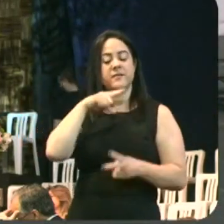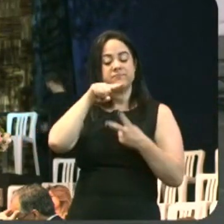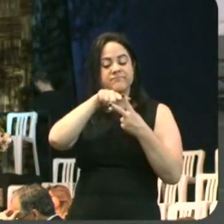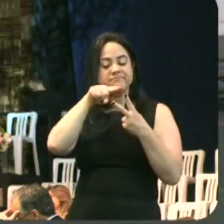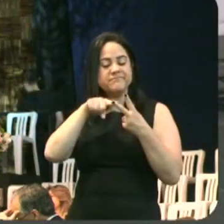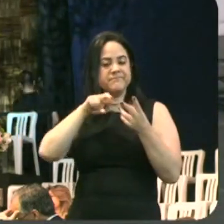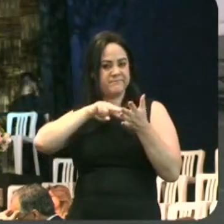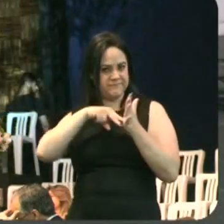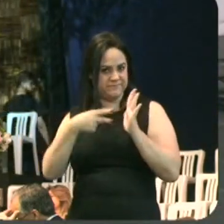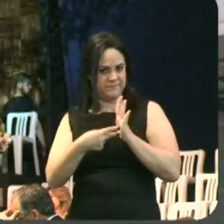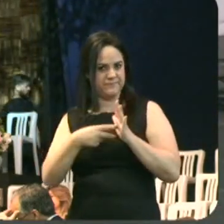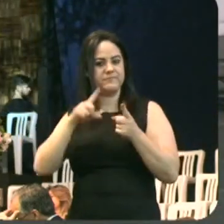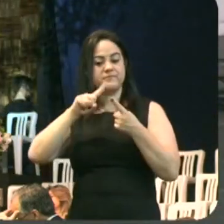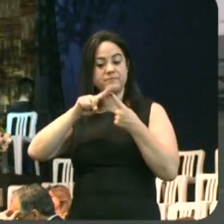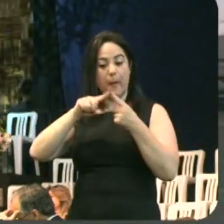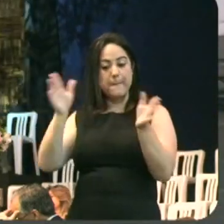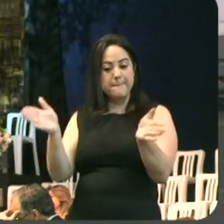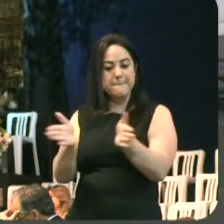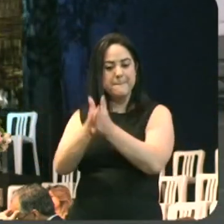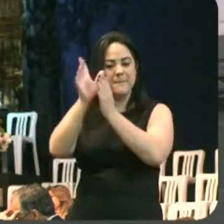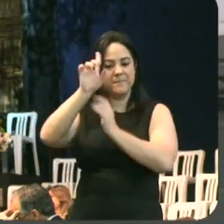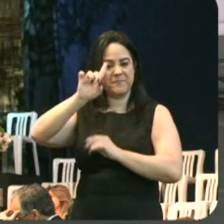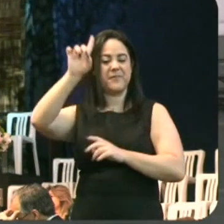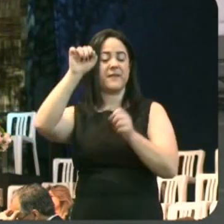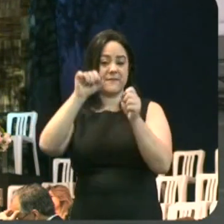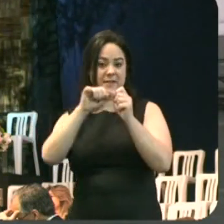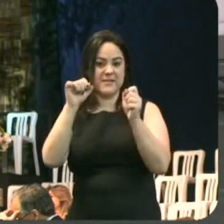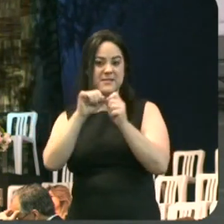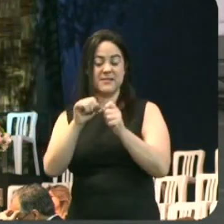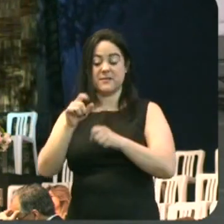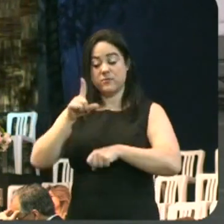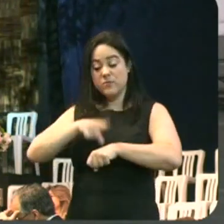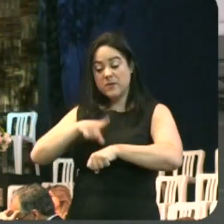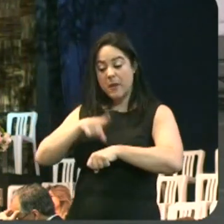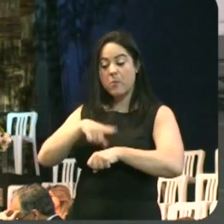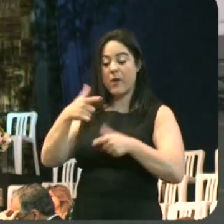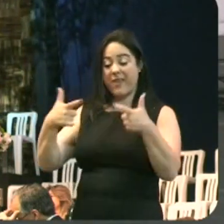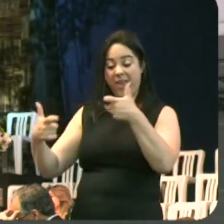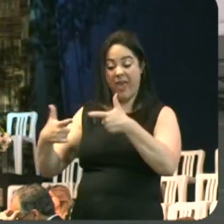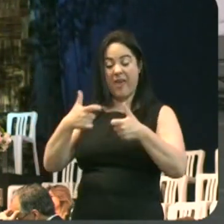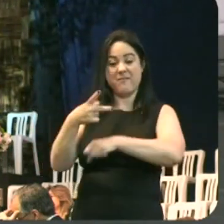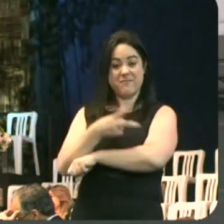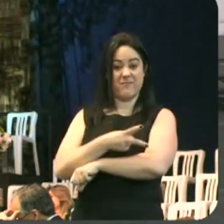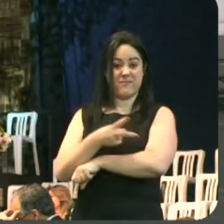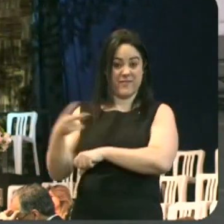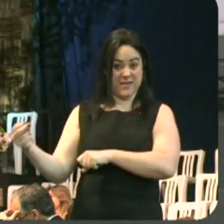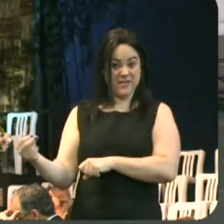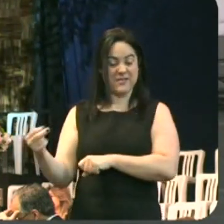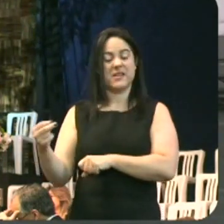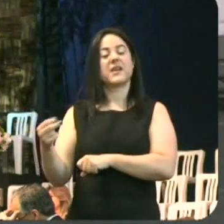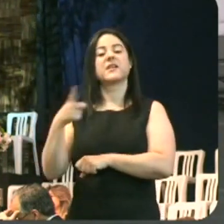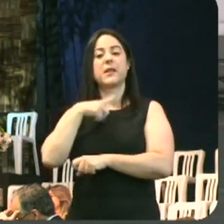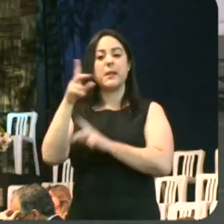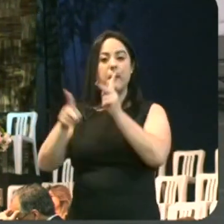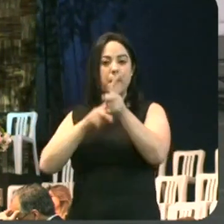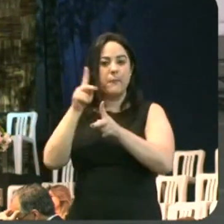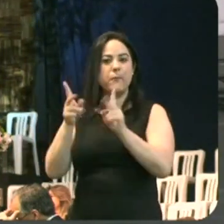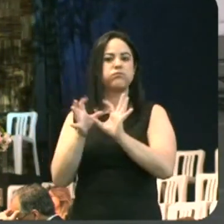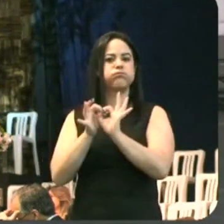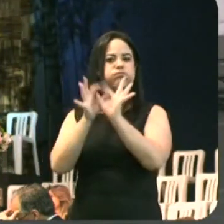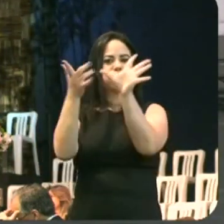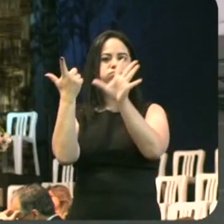sentido. O sentido do milagre que Deus faria naquele instante, naquele momento, livrando o povo